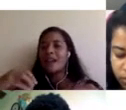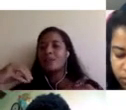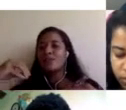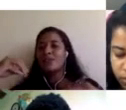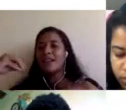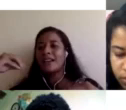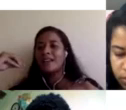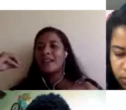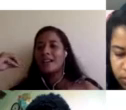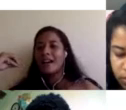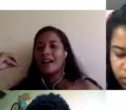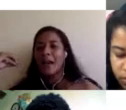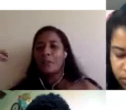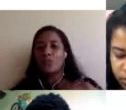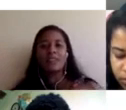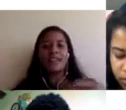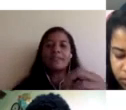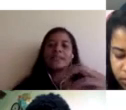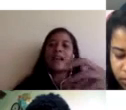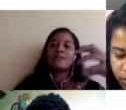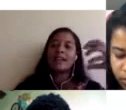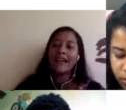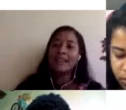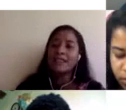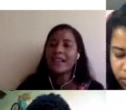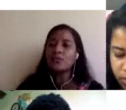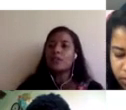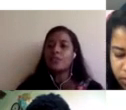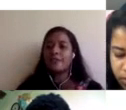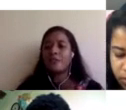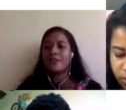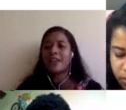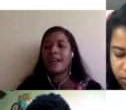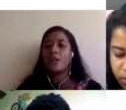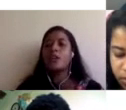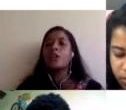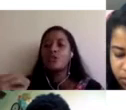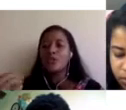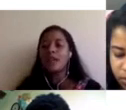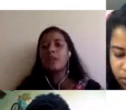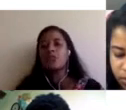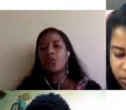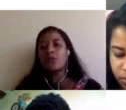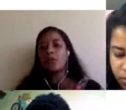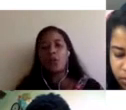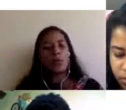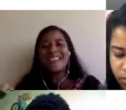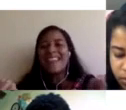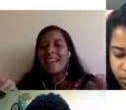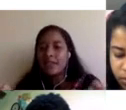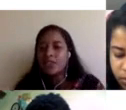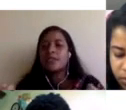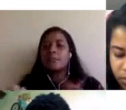é pensarmos a música, é pensarmos as literaturas de uma forma geral, justamente